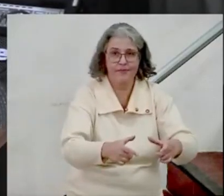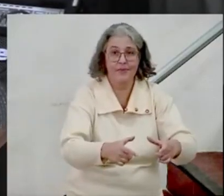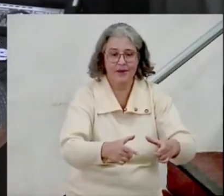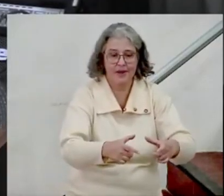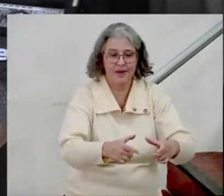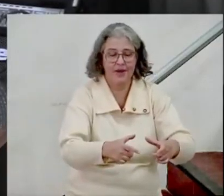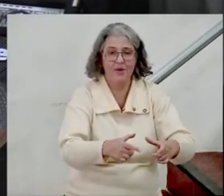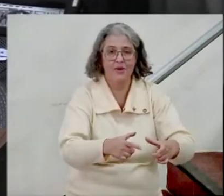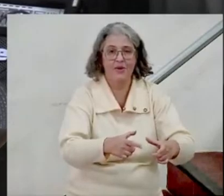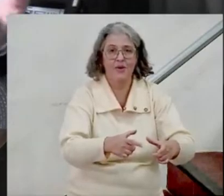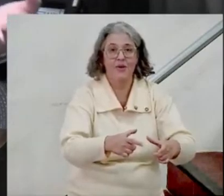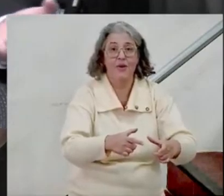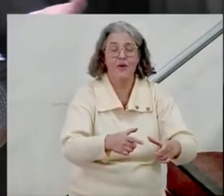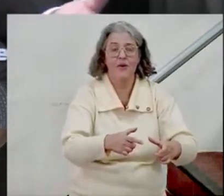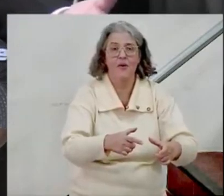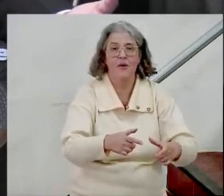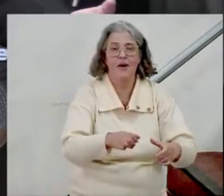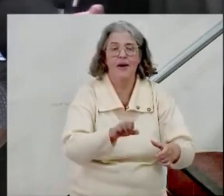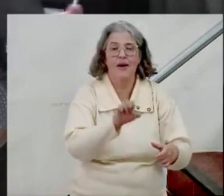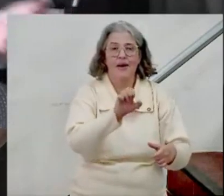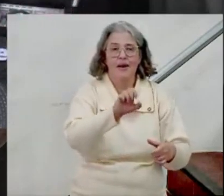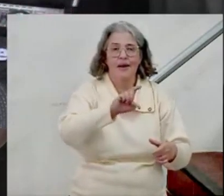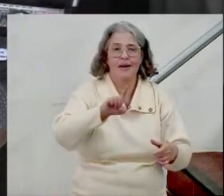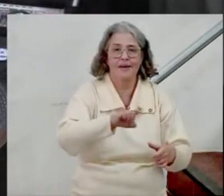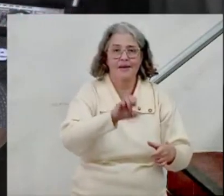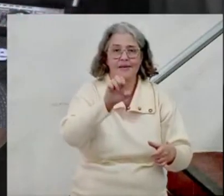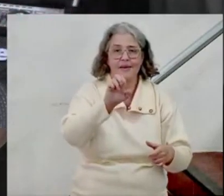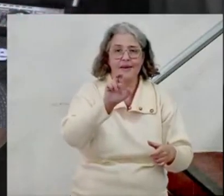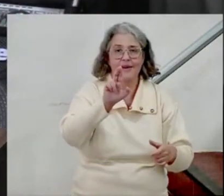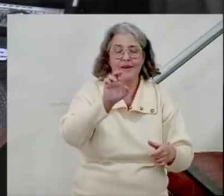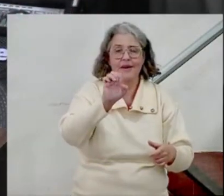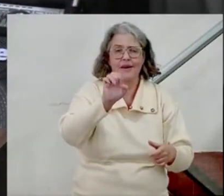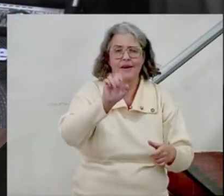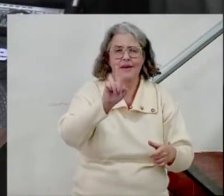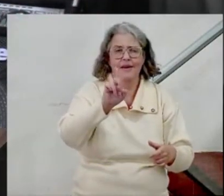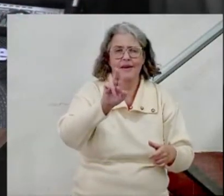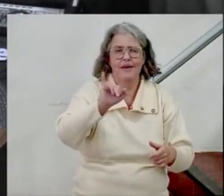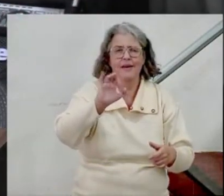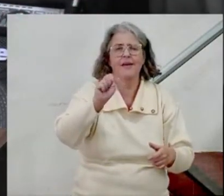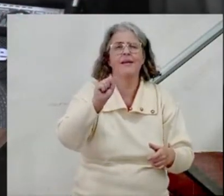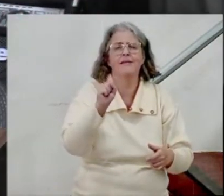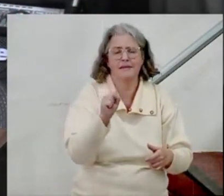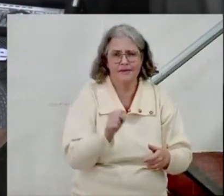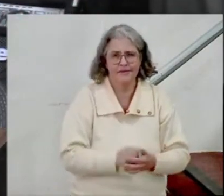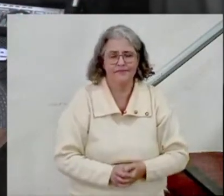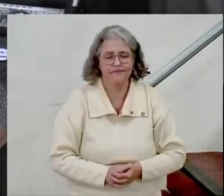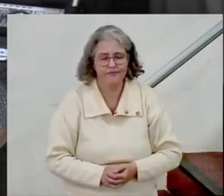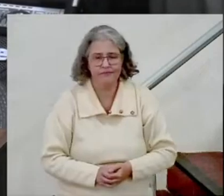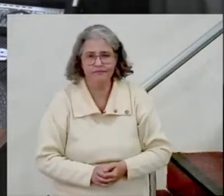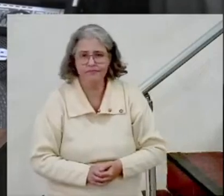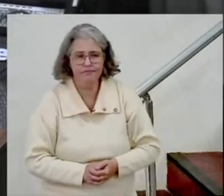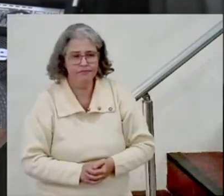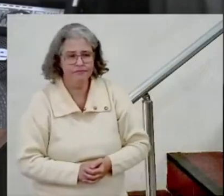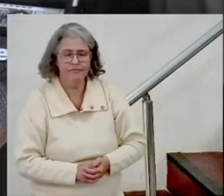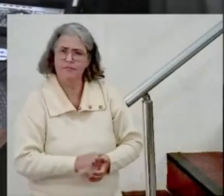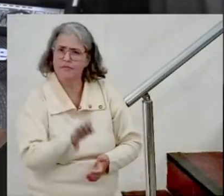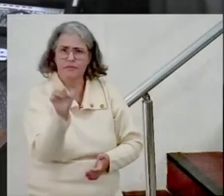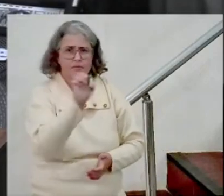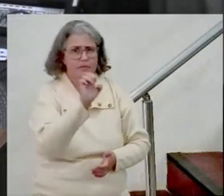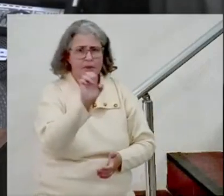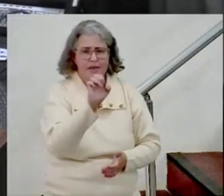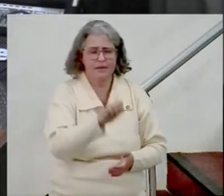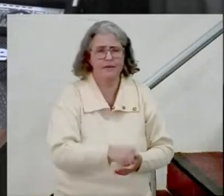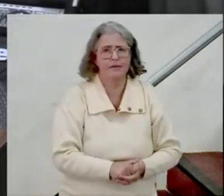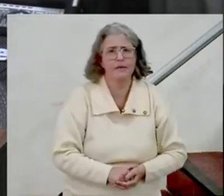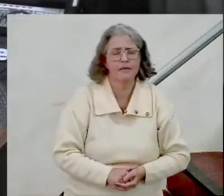filho de Acás. Lembra do livro do profeta Isaías, nos dias de Uzias, Jotão, Acás e Ezequias? Acás foi o que não